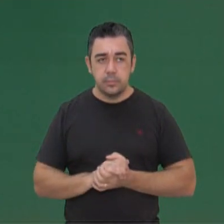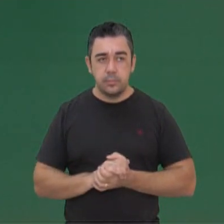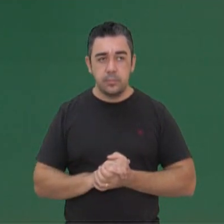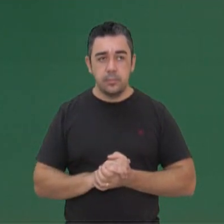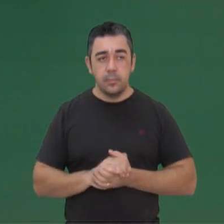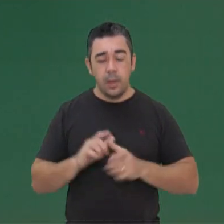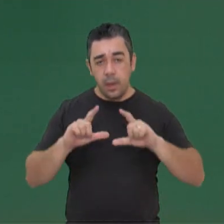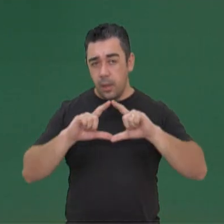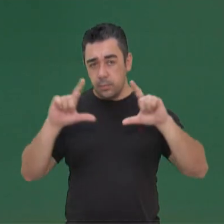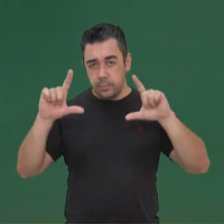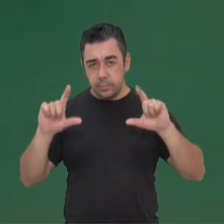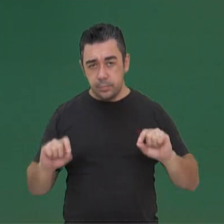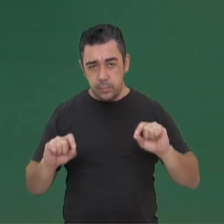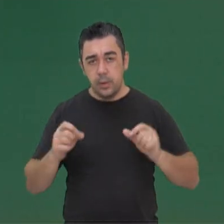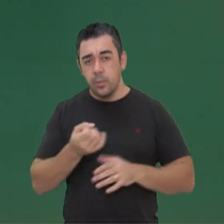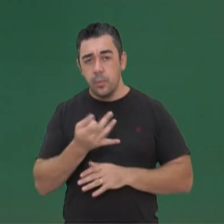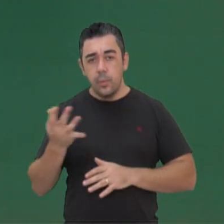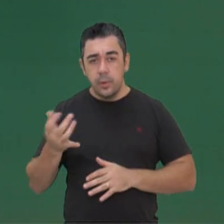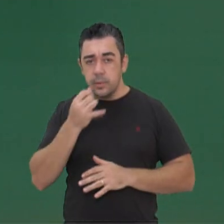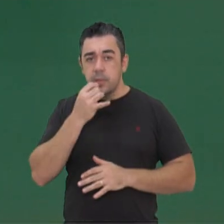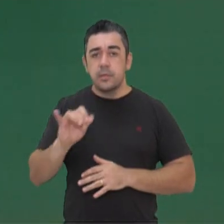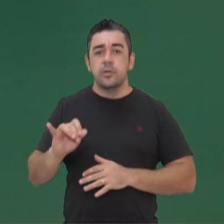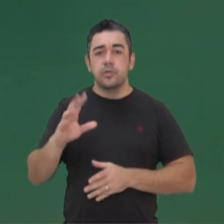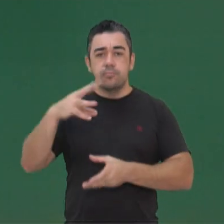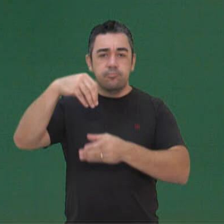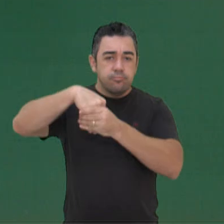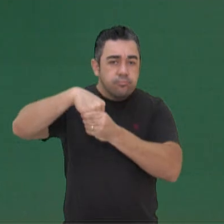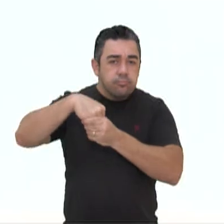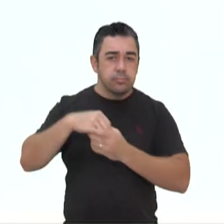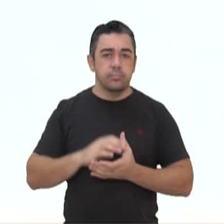seria a nossa energia potencial elétrica.